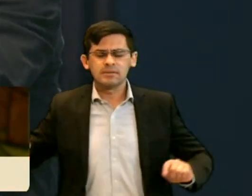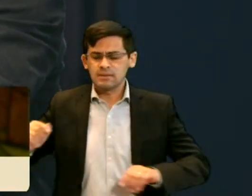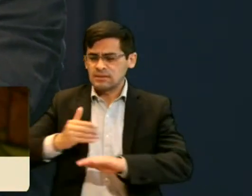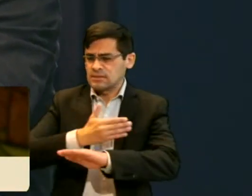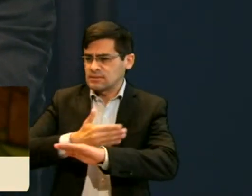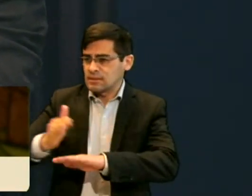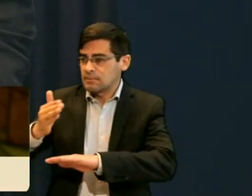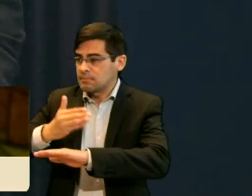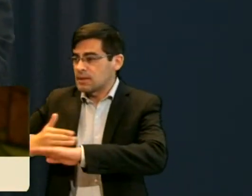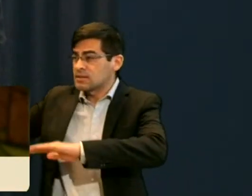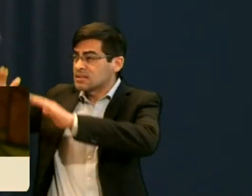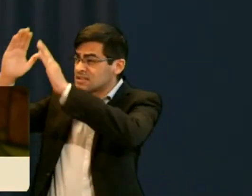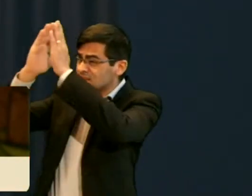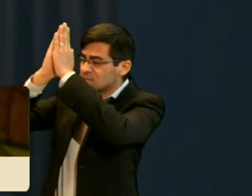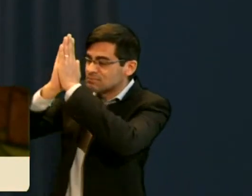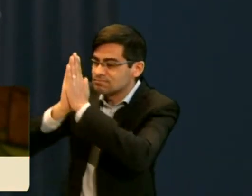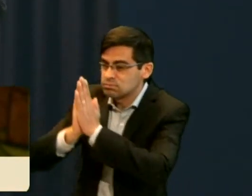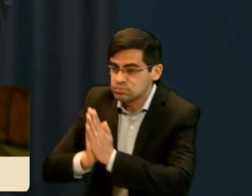adoração,